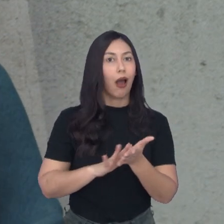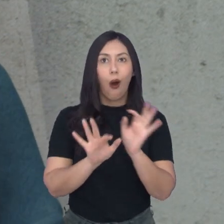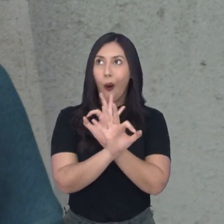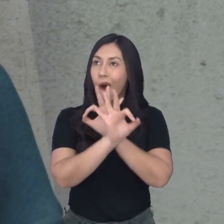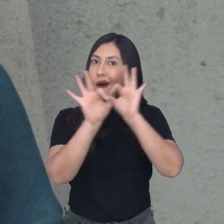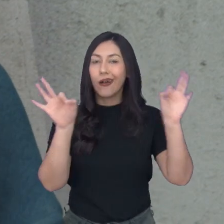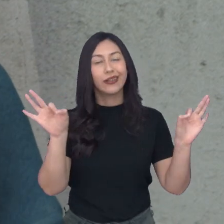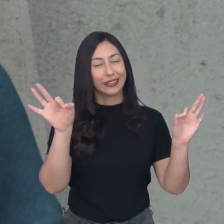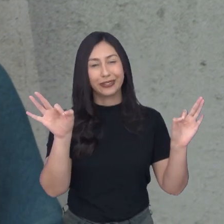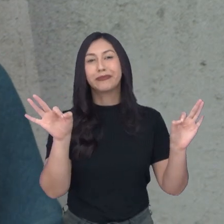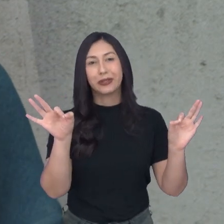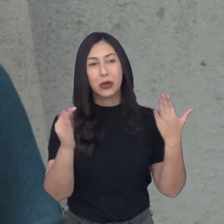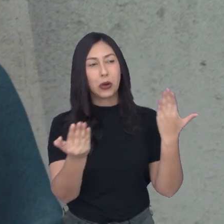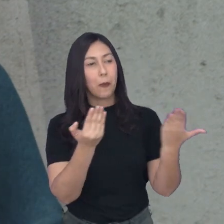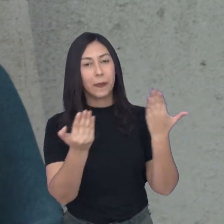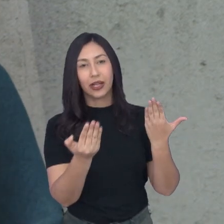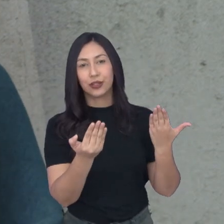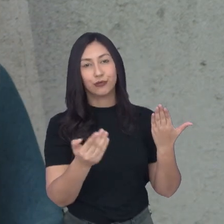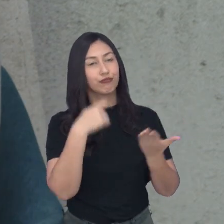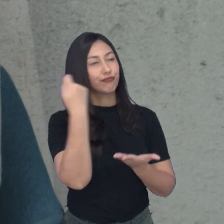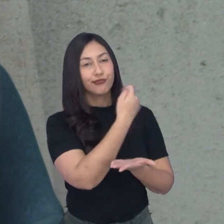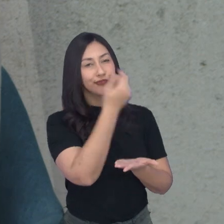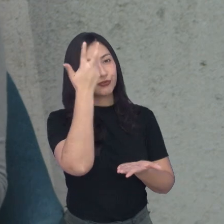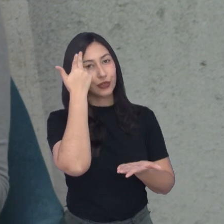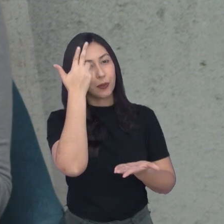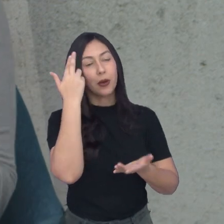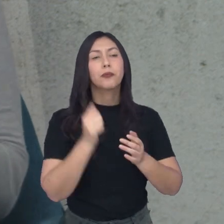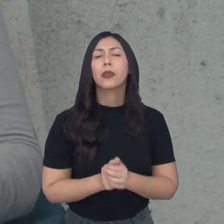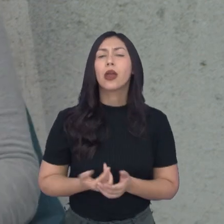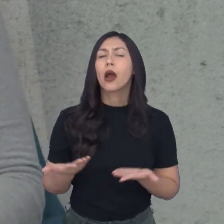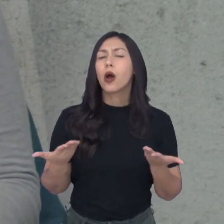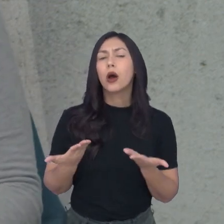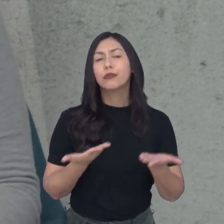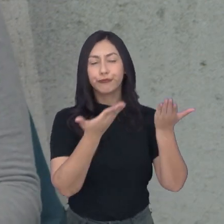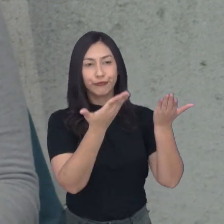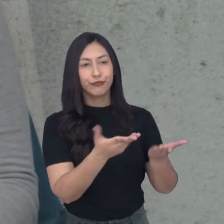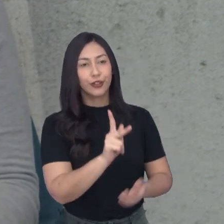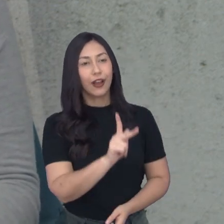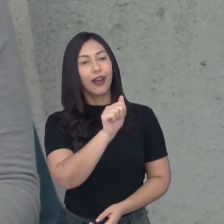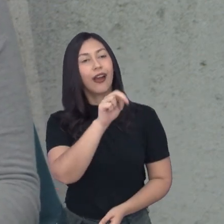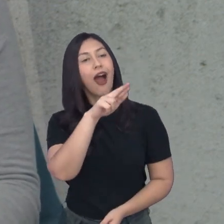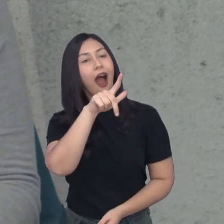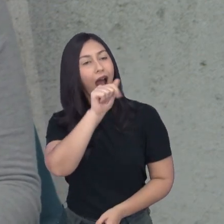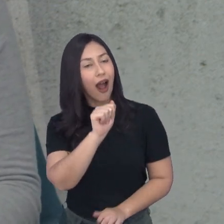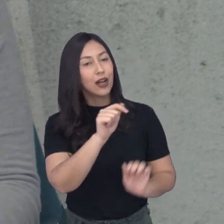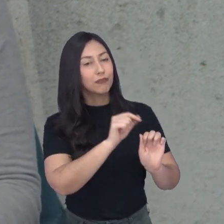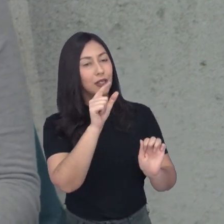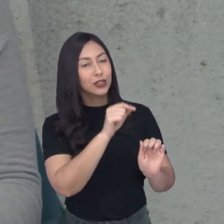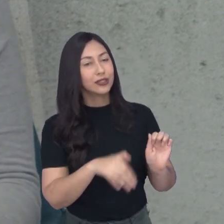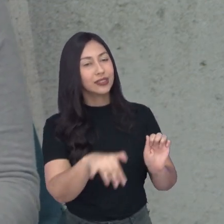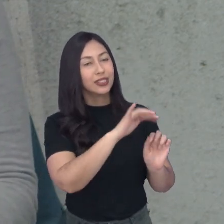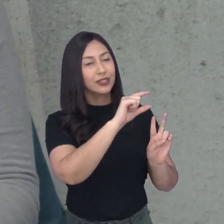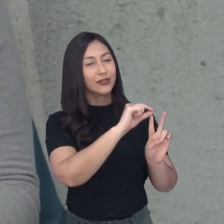para o mercado que a gente tem dos cosméticos normais aqui. Voltando aqui para o estúdio com a Carla Pinho, que é empreendedora no ramo vegano, a gente está